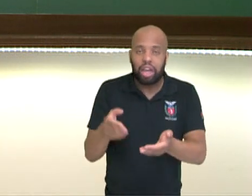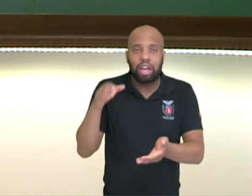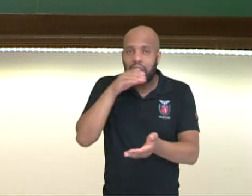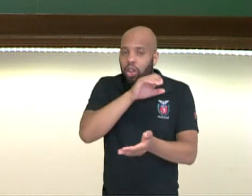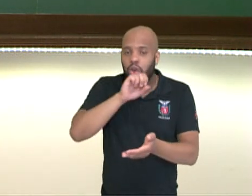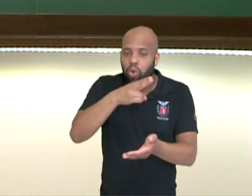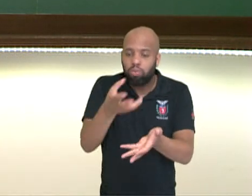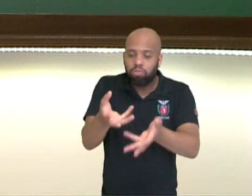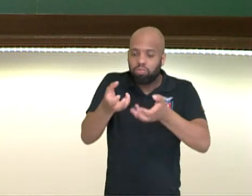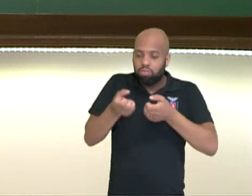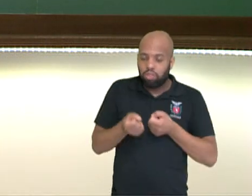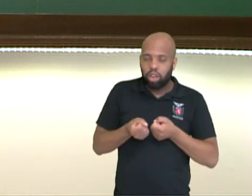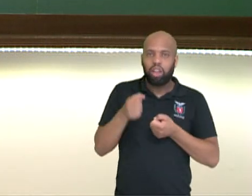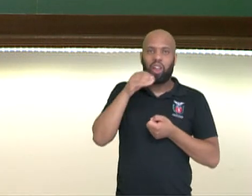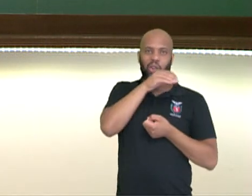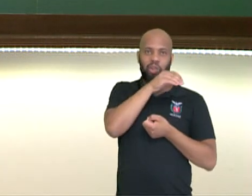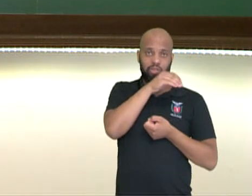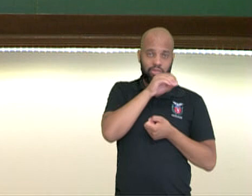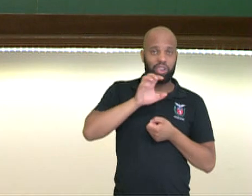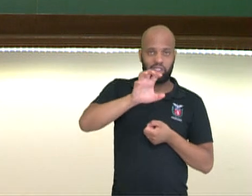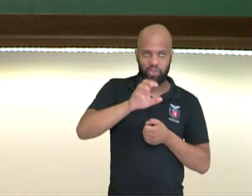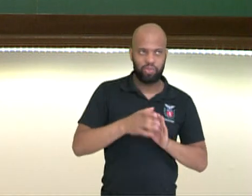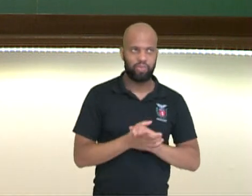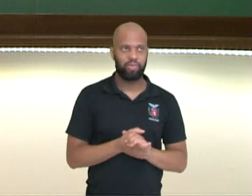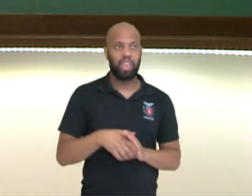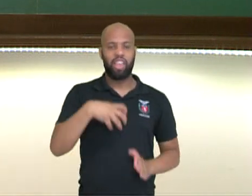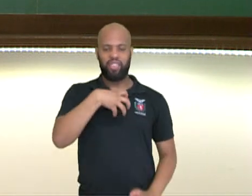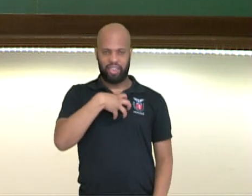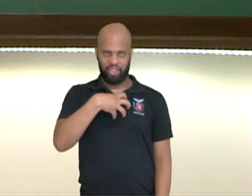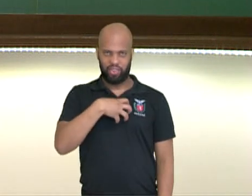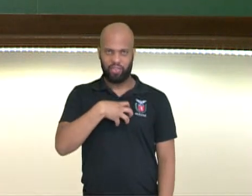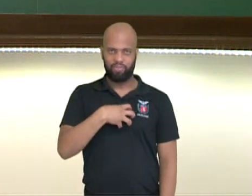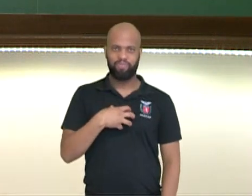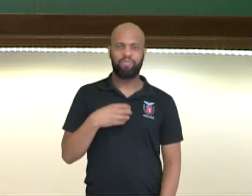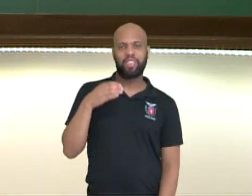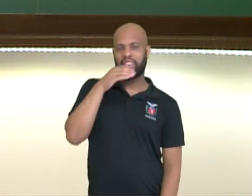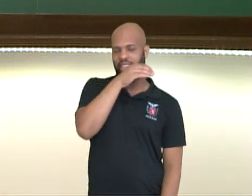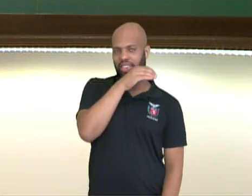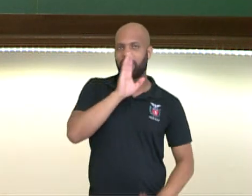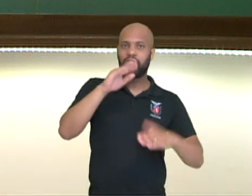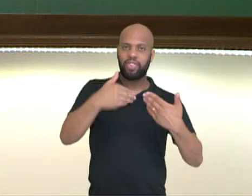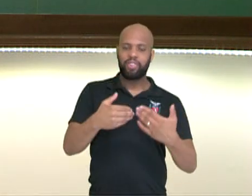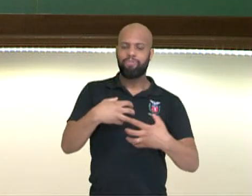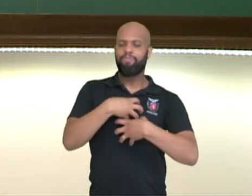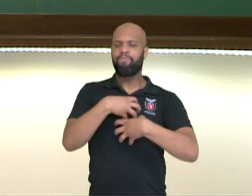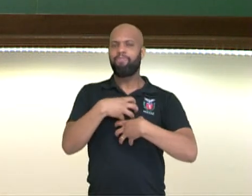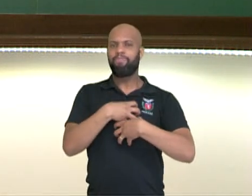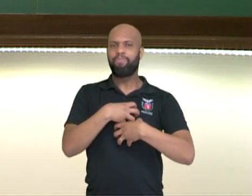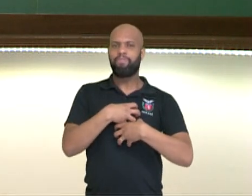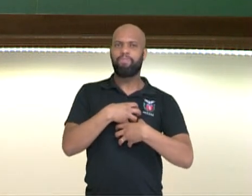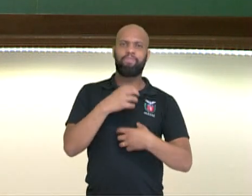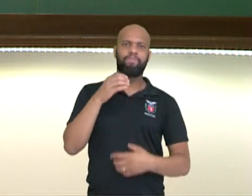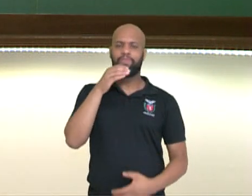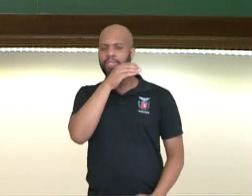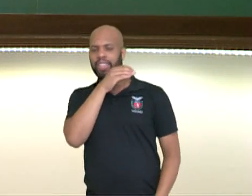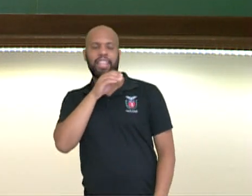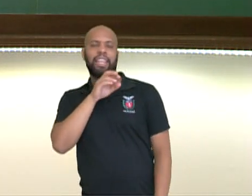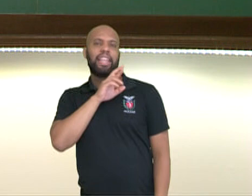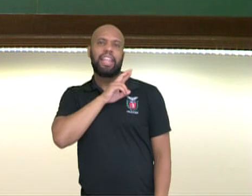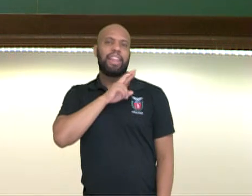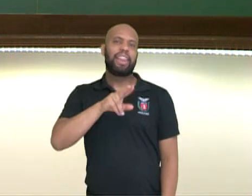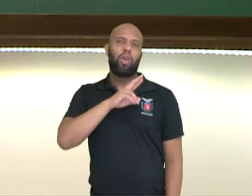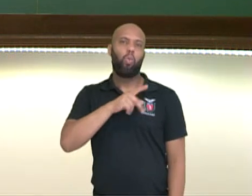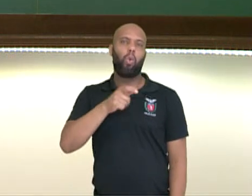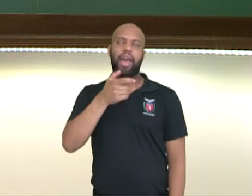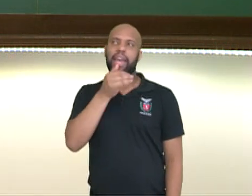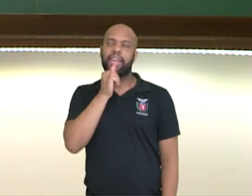calor. Ok? Então, a sensação térmica não é interessante, né?